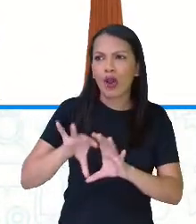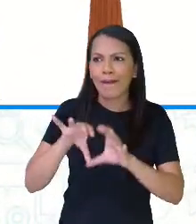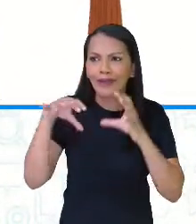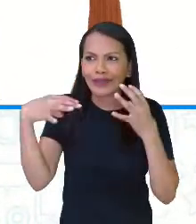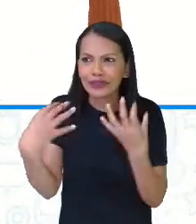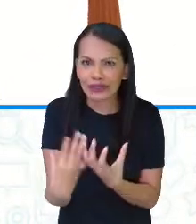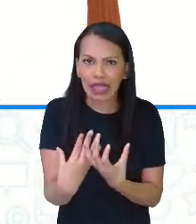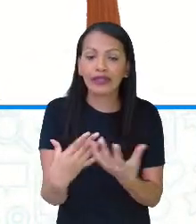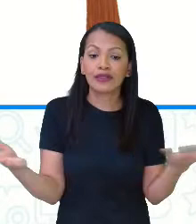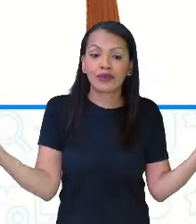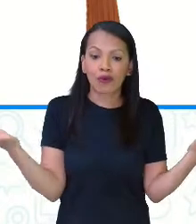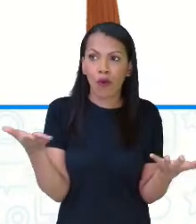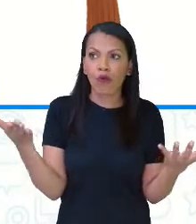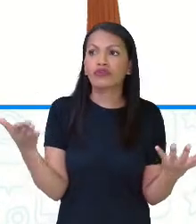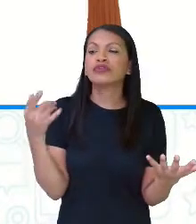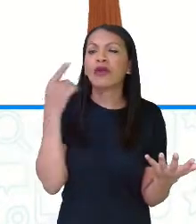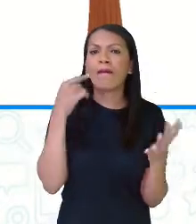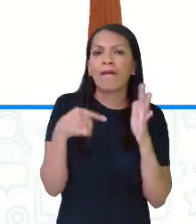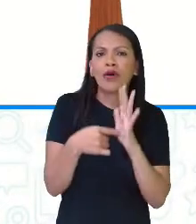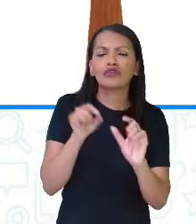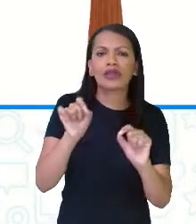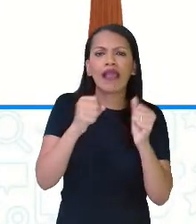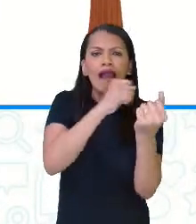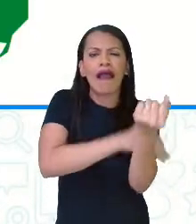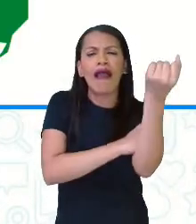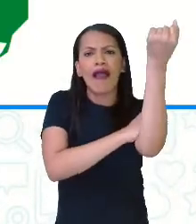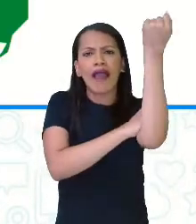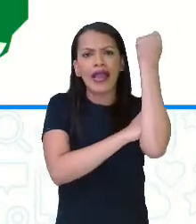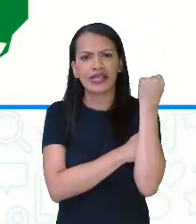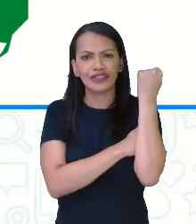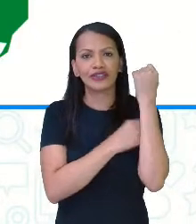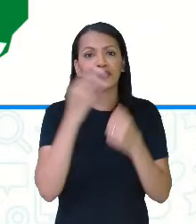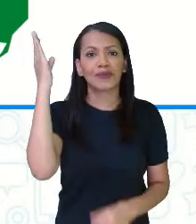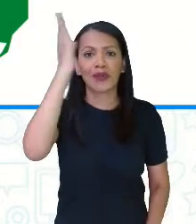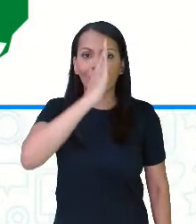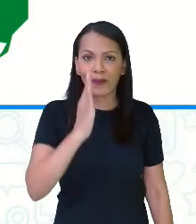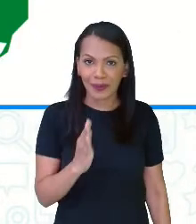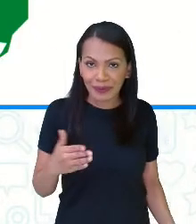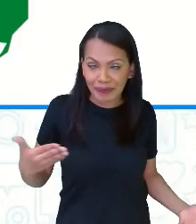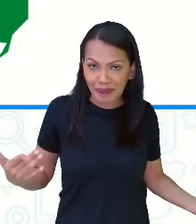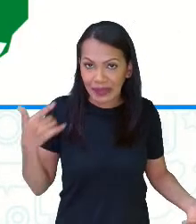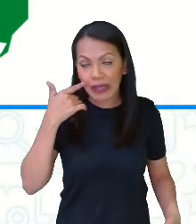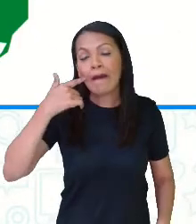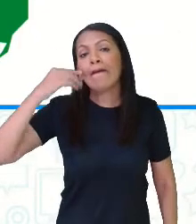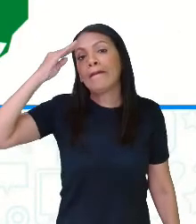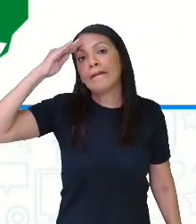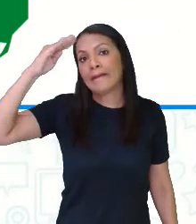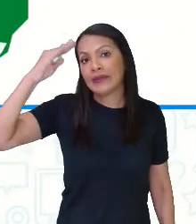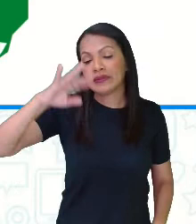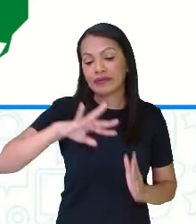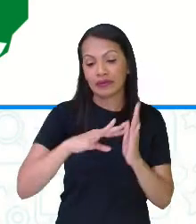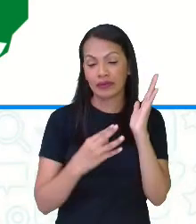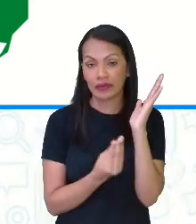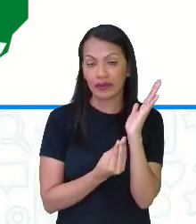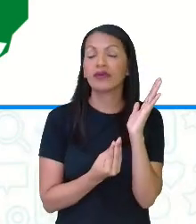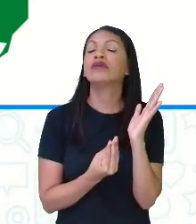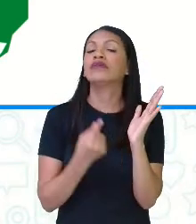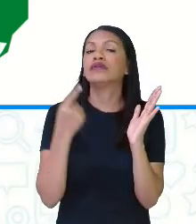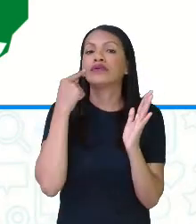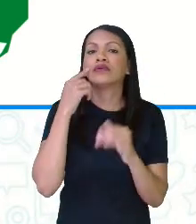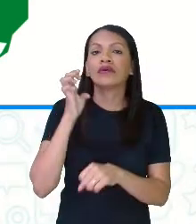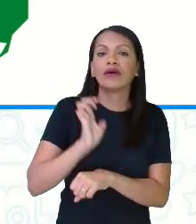que o nome quilombo foi um nome acertado, né? Então, os principais quilombos formados nos estados